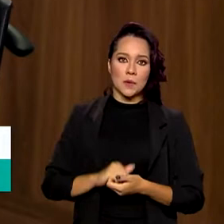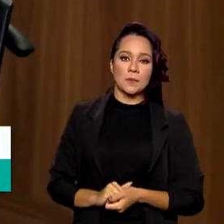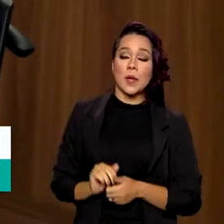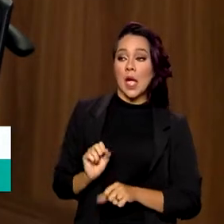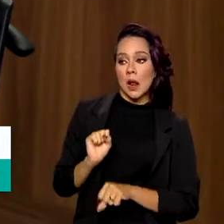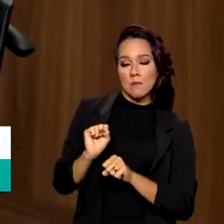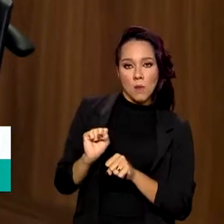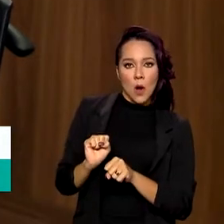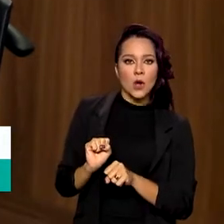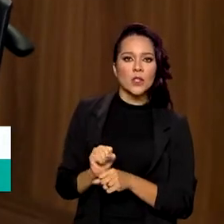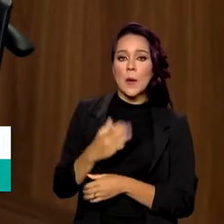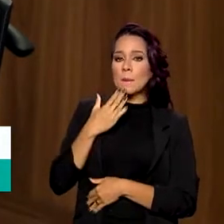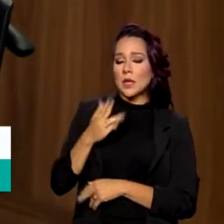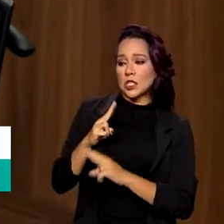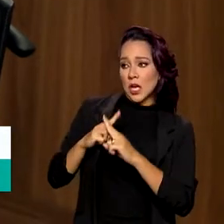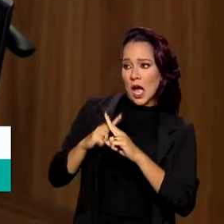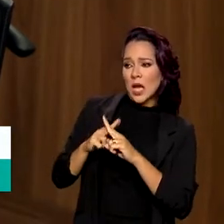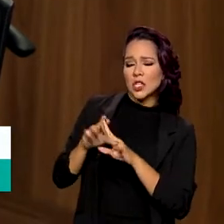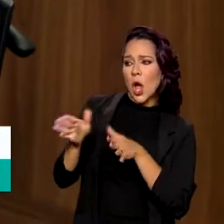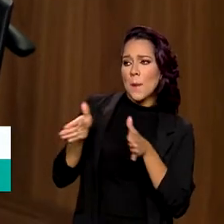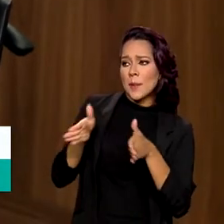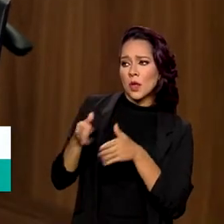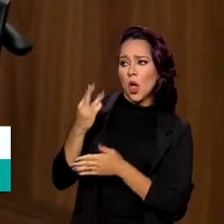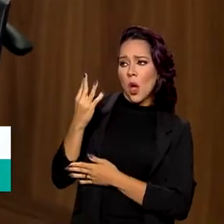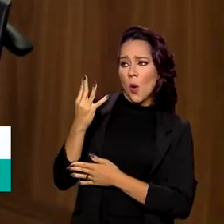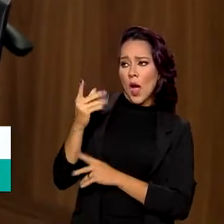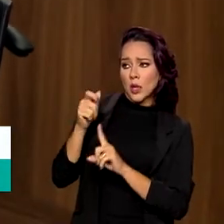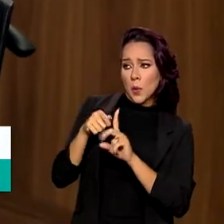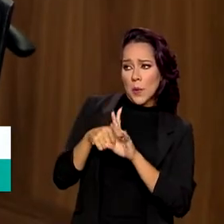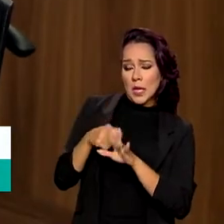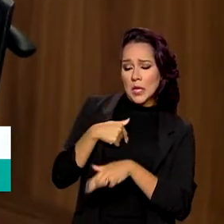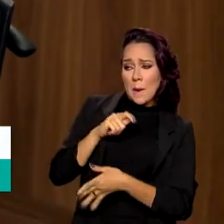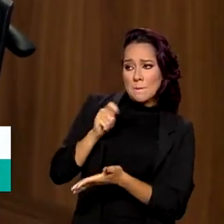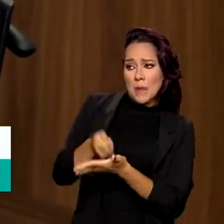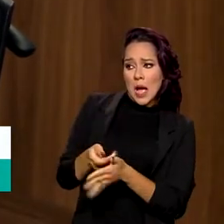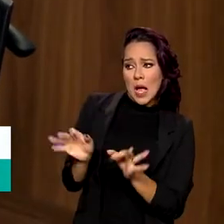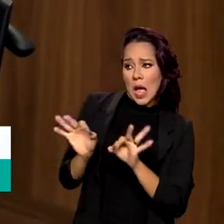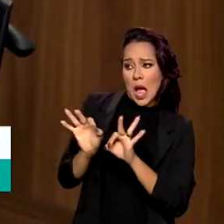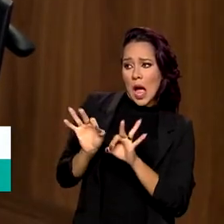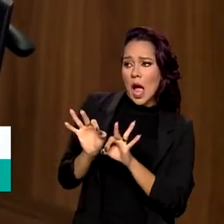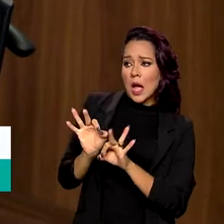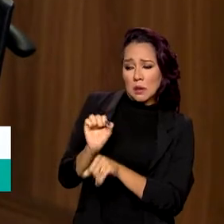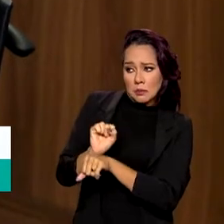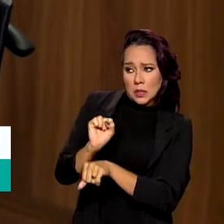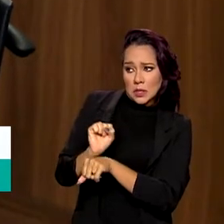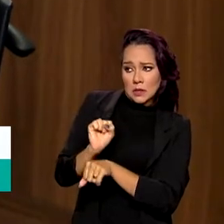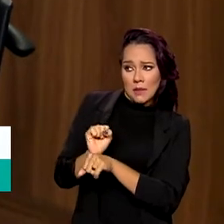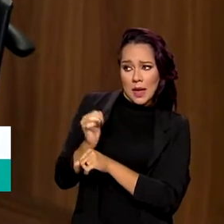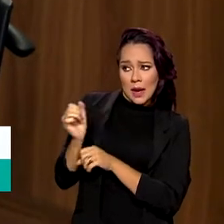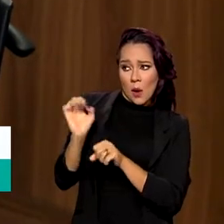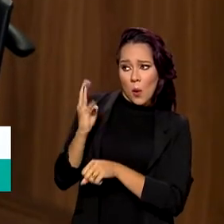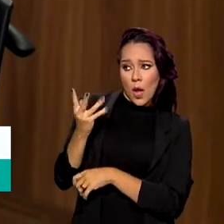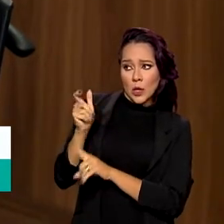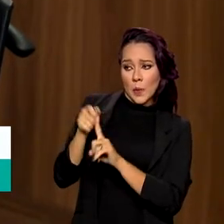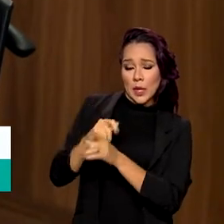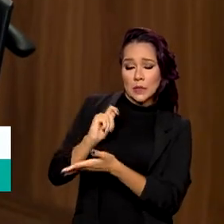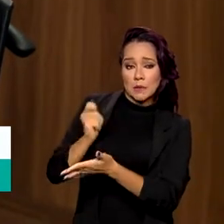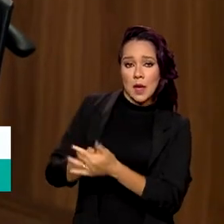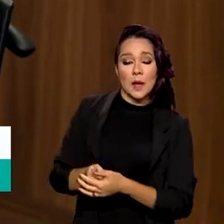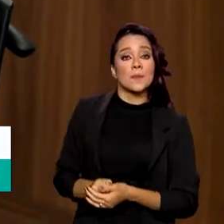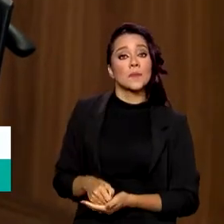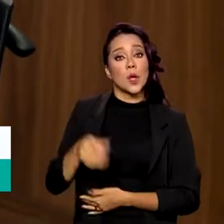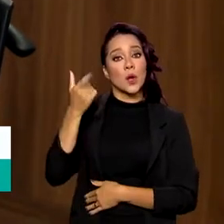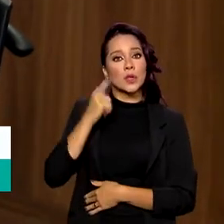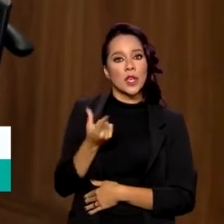pode solicitar a caixa que durante até quatro meses ela não precisa pagar o seu crédito Então ela